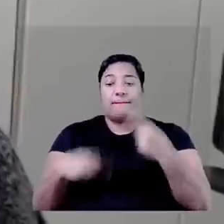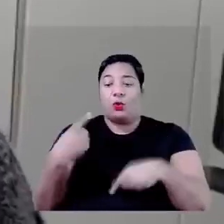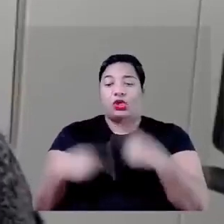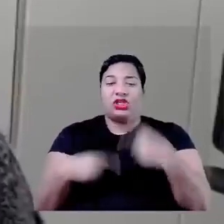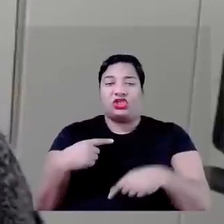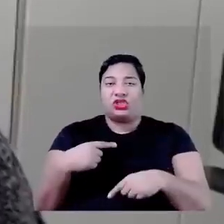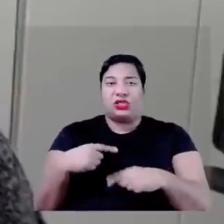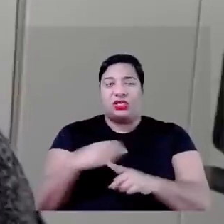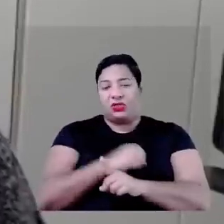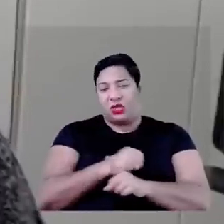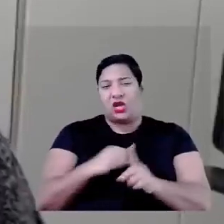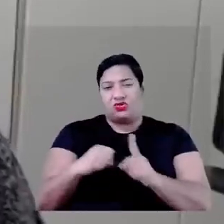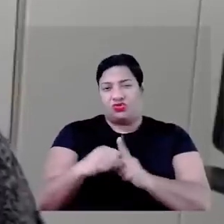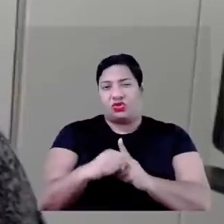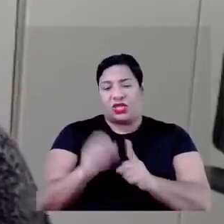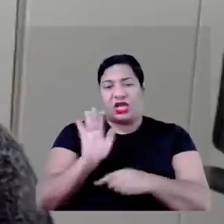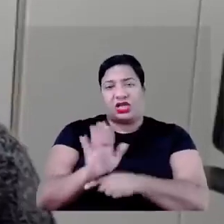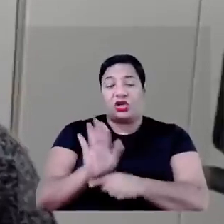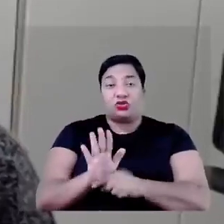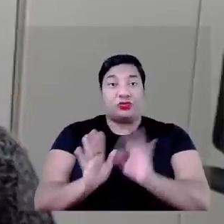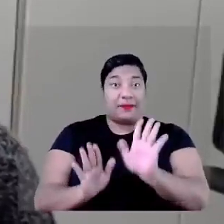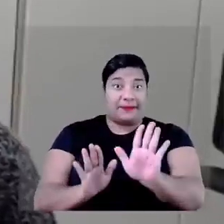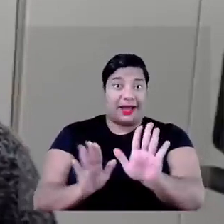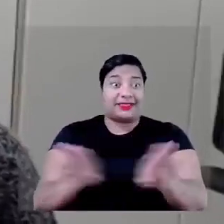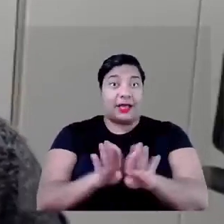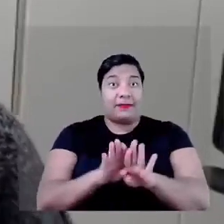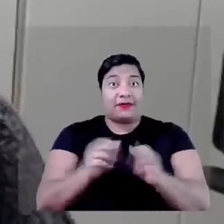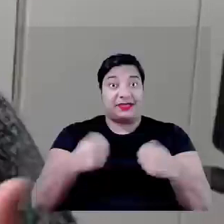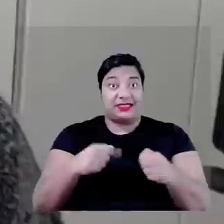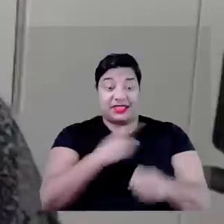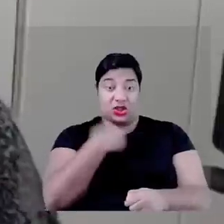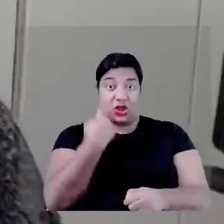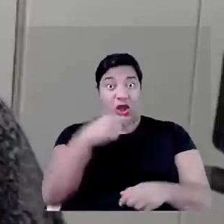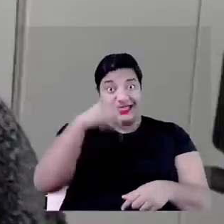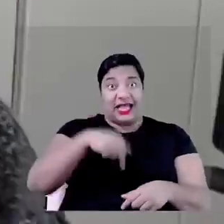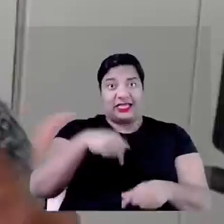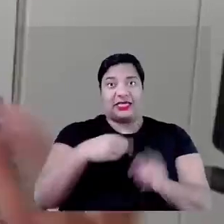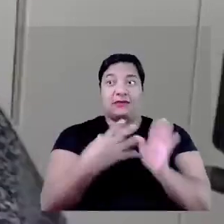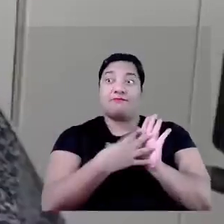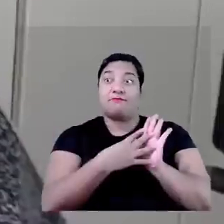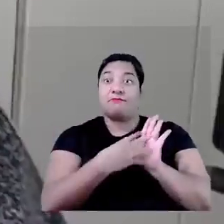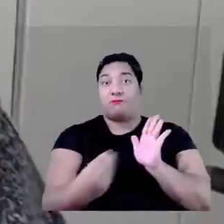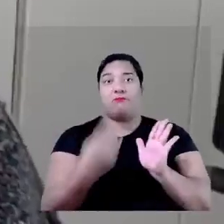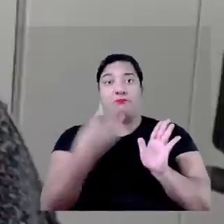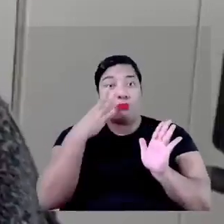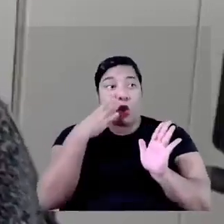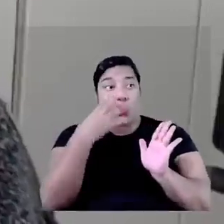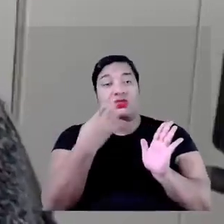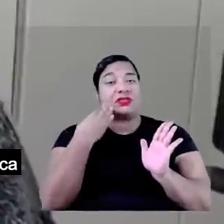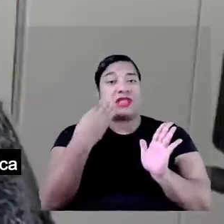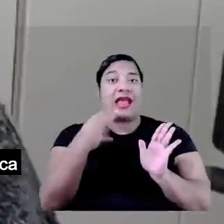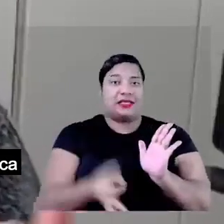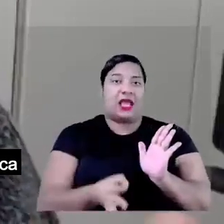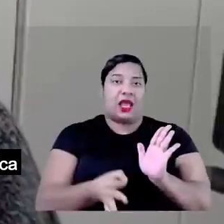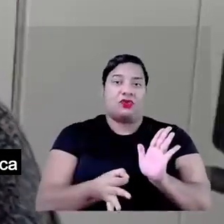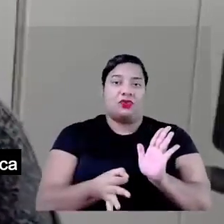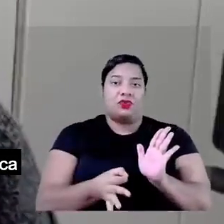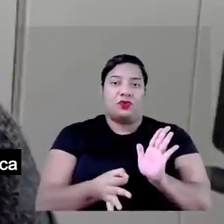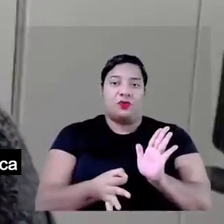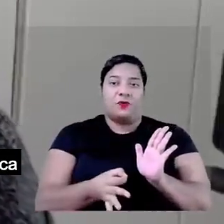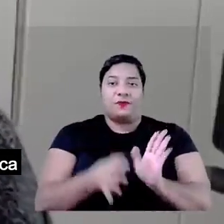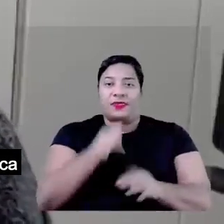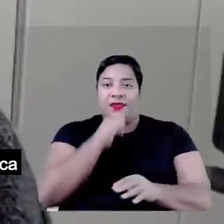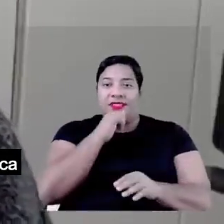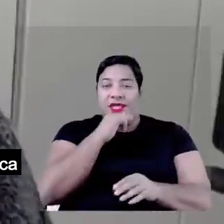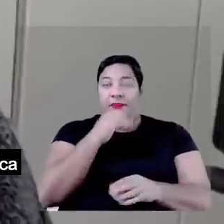cidadão, mas a gente também precisa ser exemplo, né? Então, não faz muito sentido a gente ficar criando políticas de